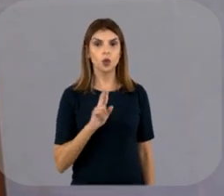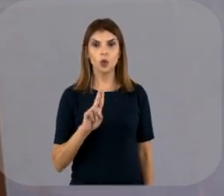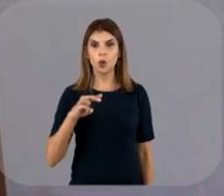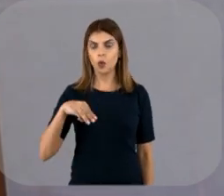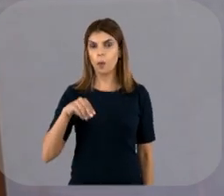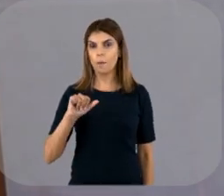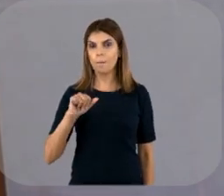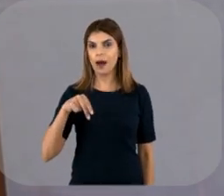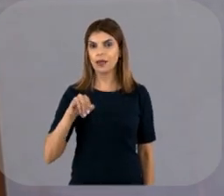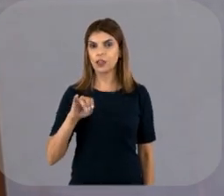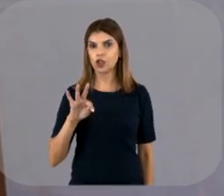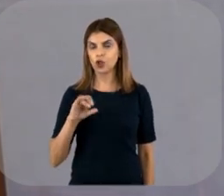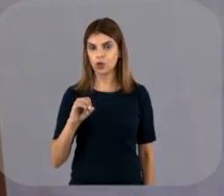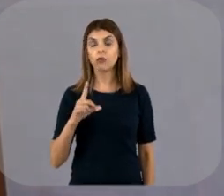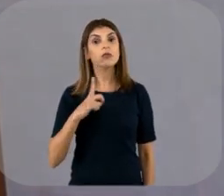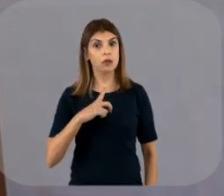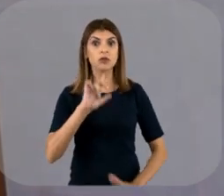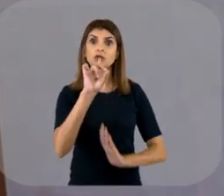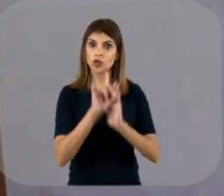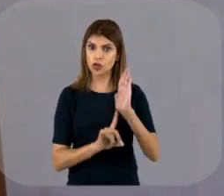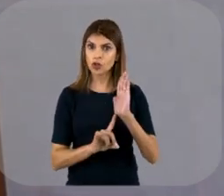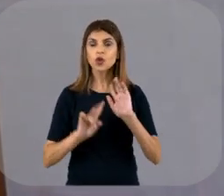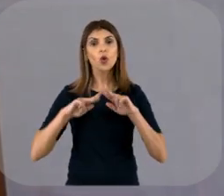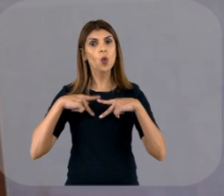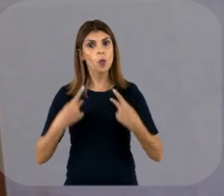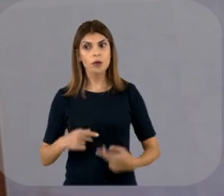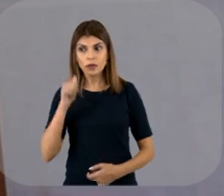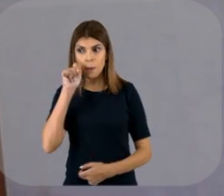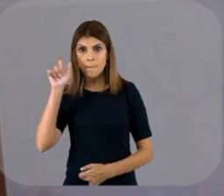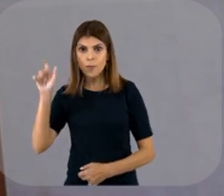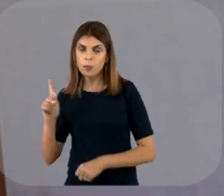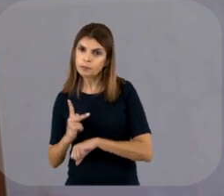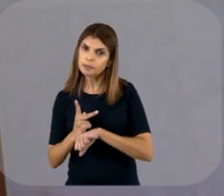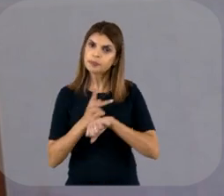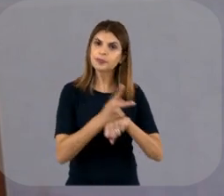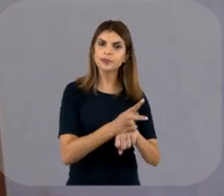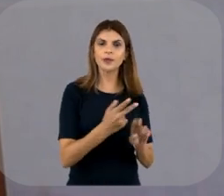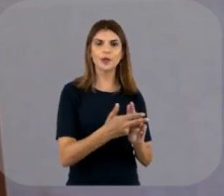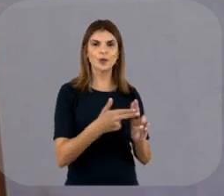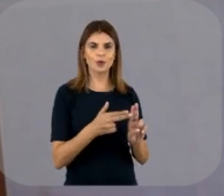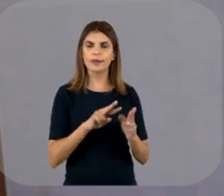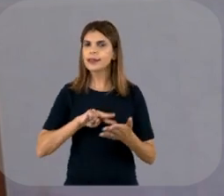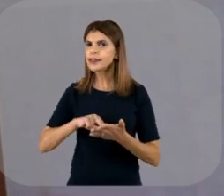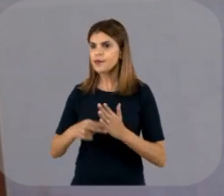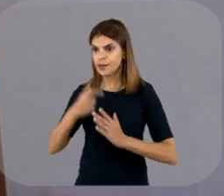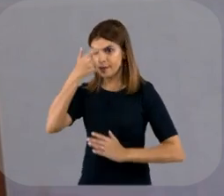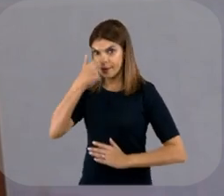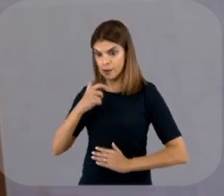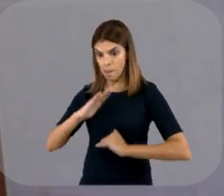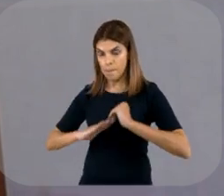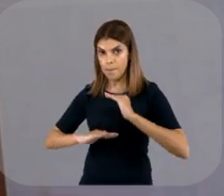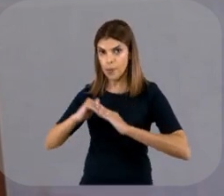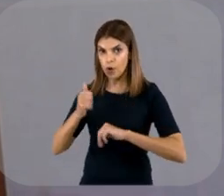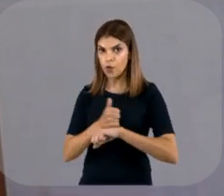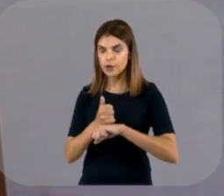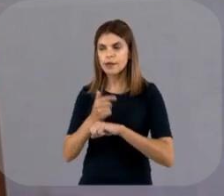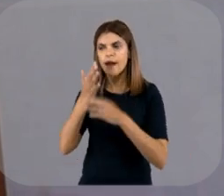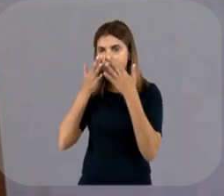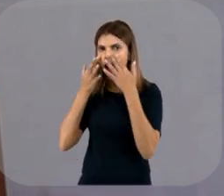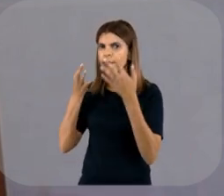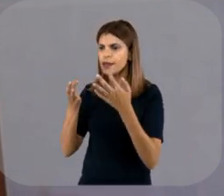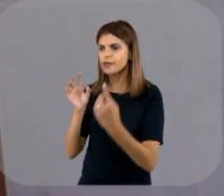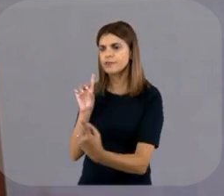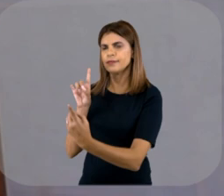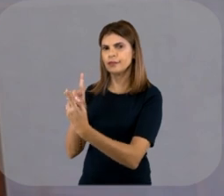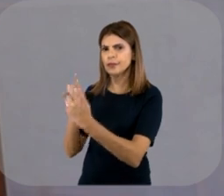ele se refere aos direitos humanos das mulheres que buscam os serviços. Isso significa que o profissional deve estar atento